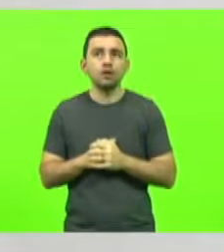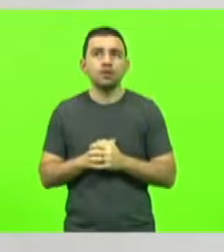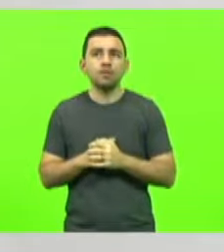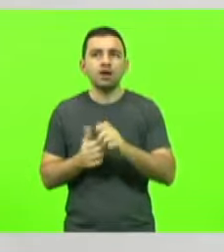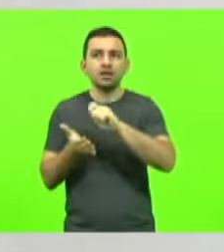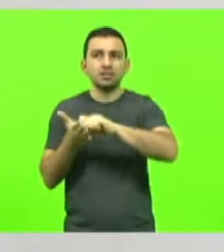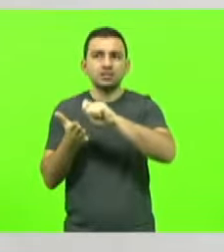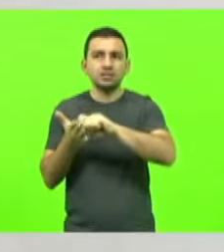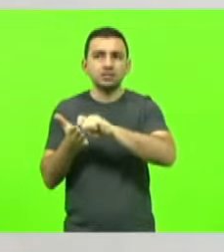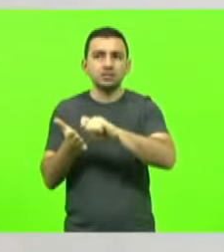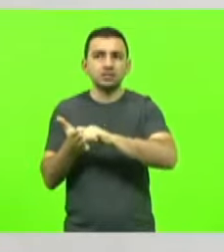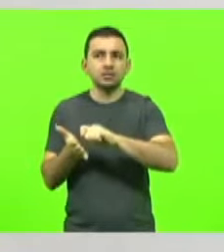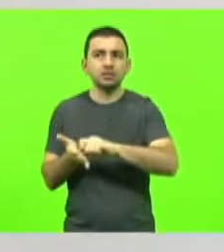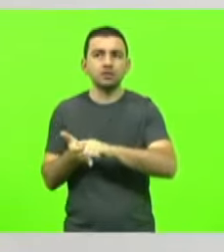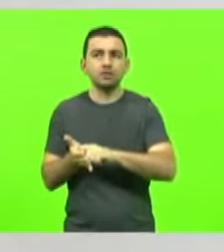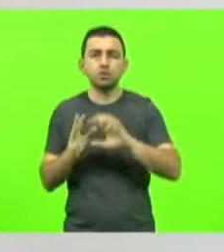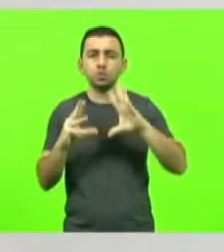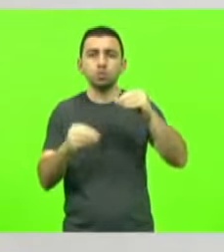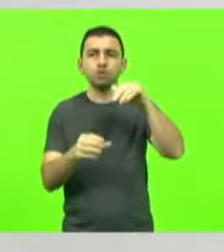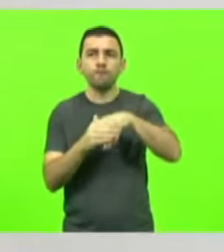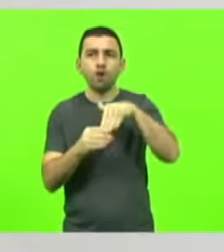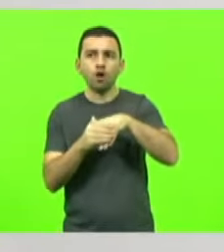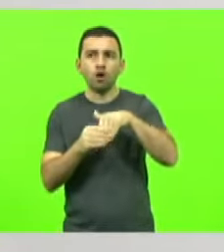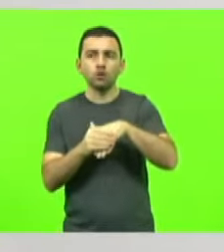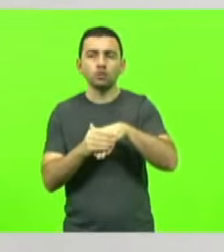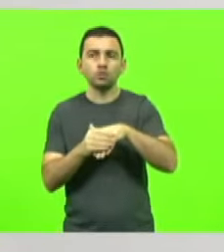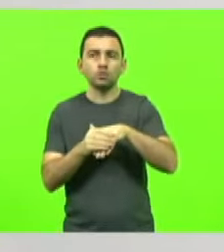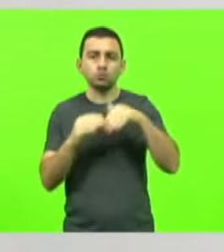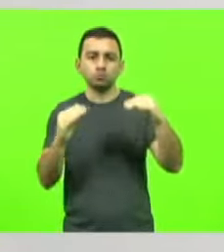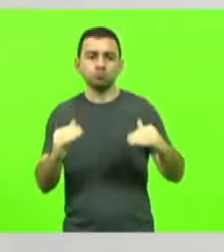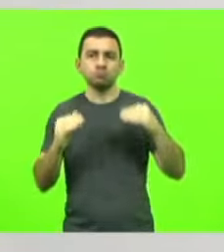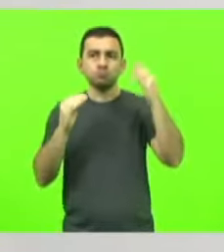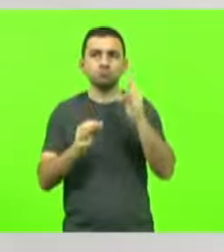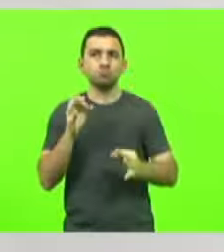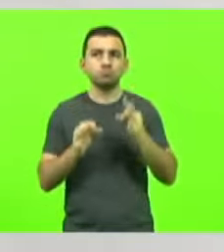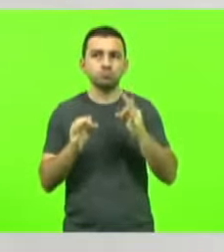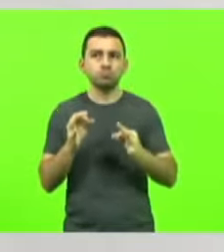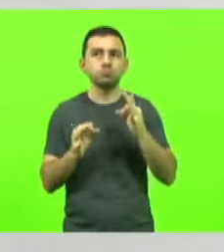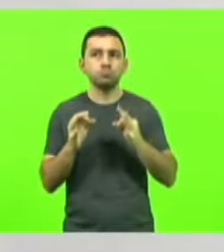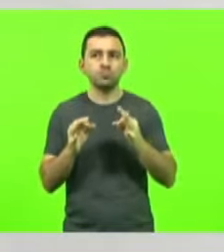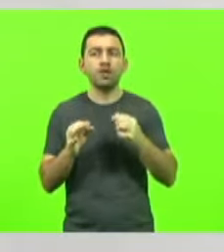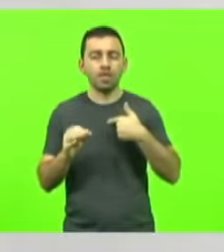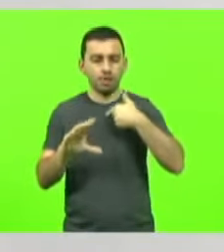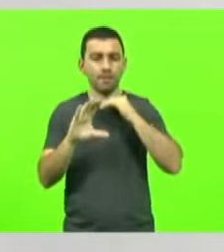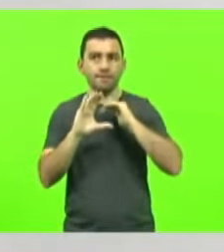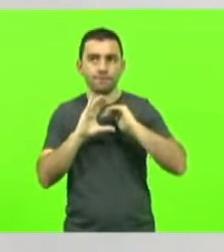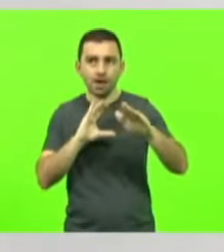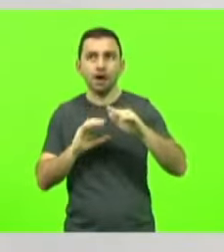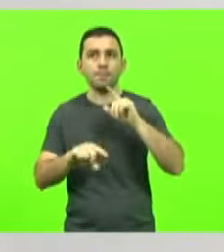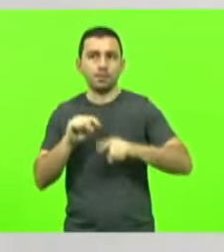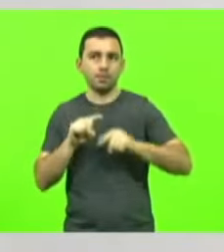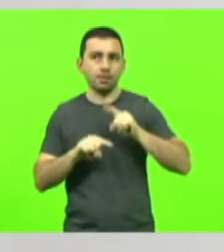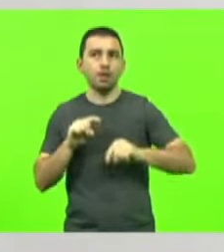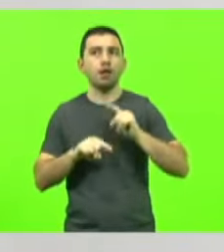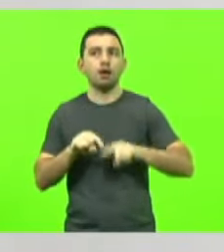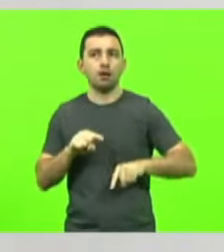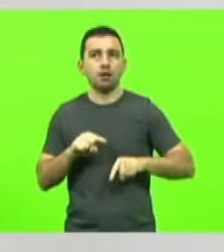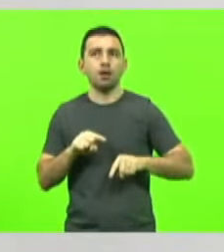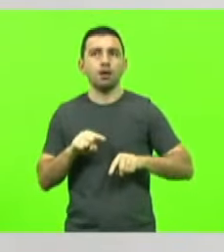transcreva um por um dos votos dos desembargadores para que eu possa enviar esse material. que vai ser